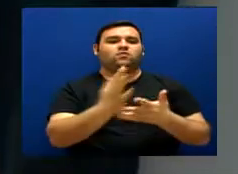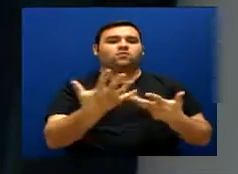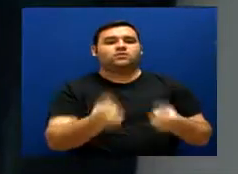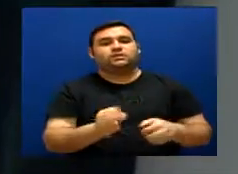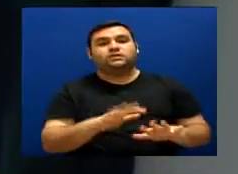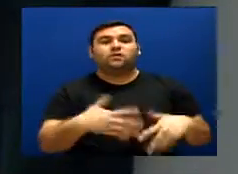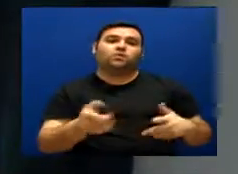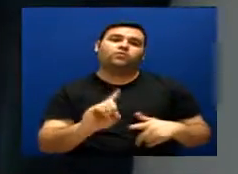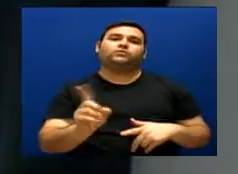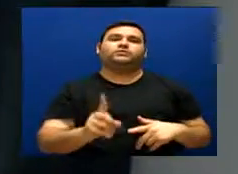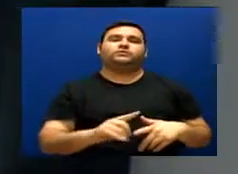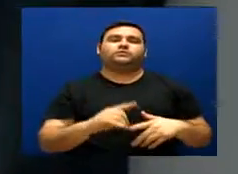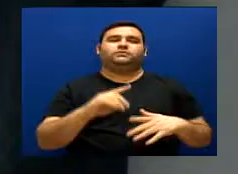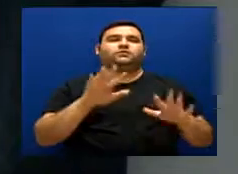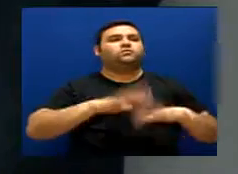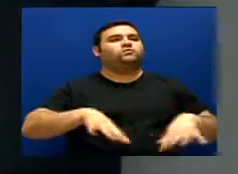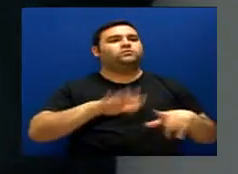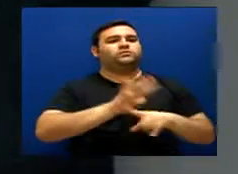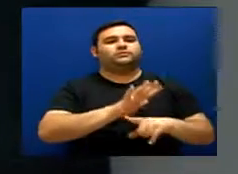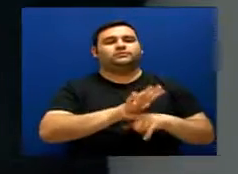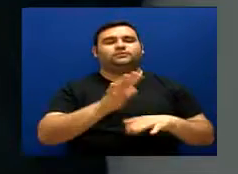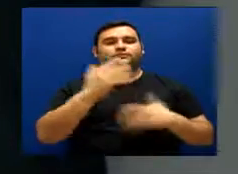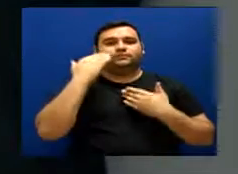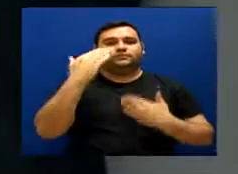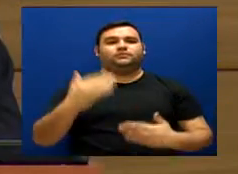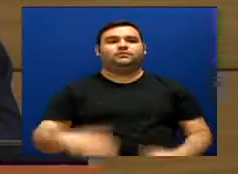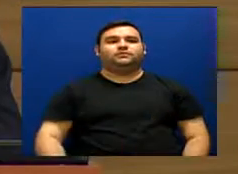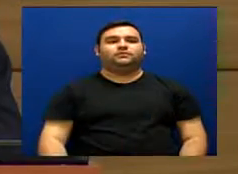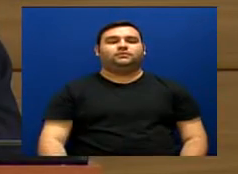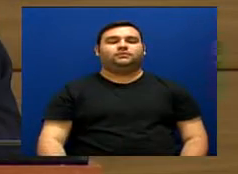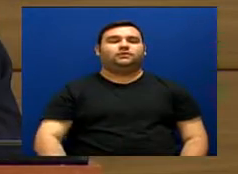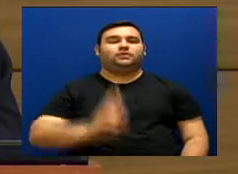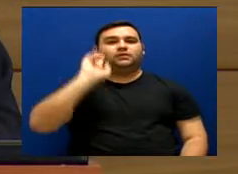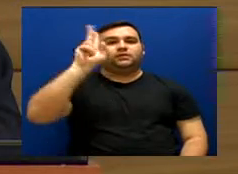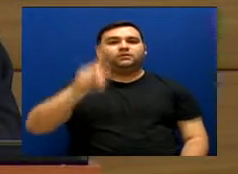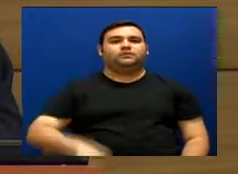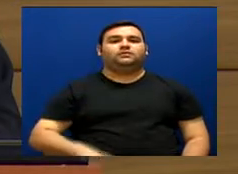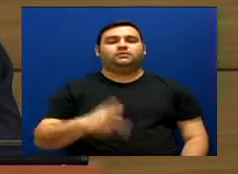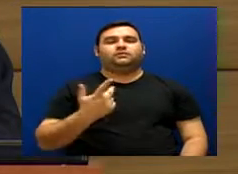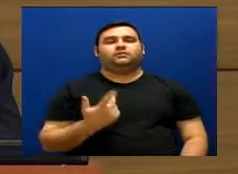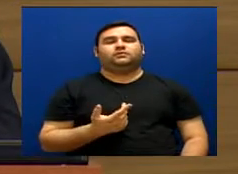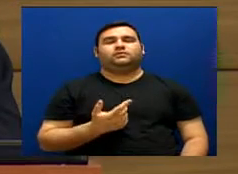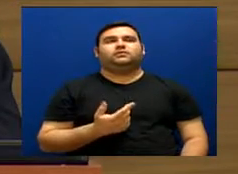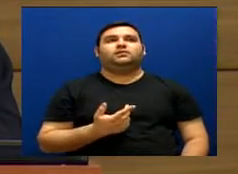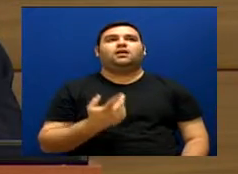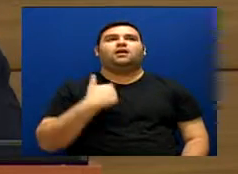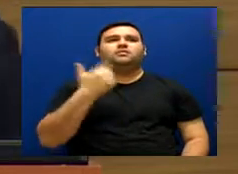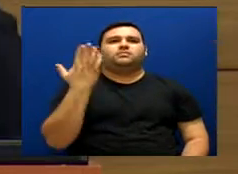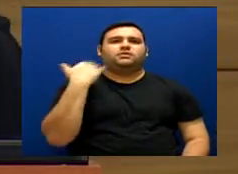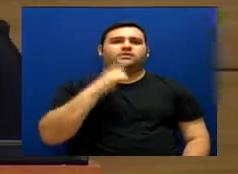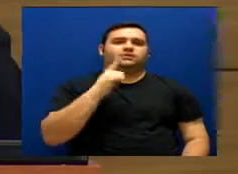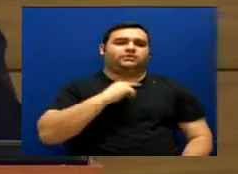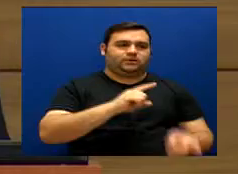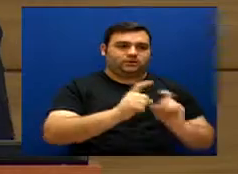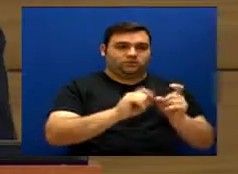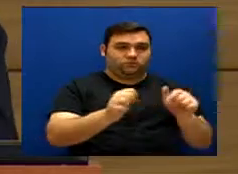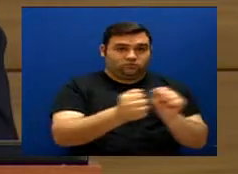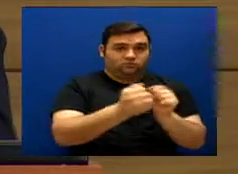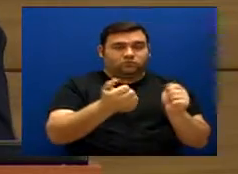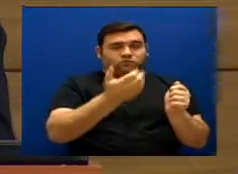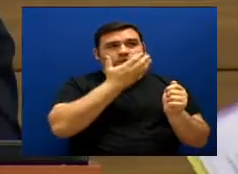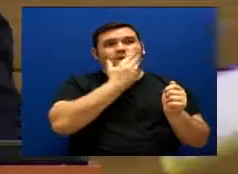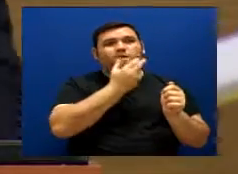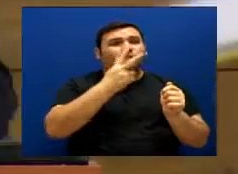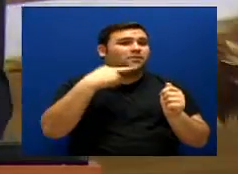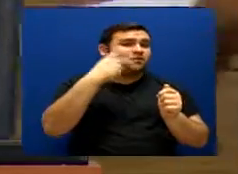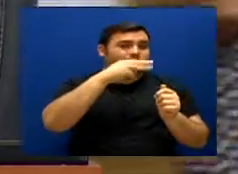esse ofício, então, na casa para todos. Foi. Obrigado. Senhor presidente, eu estive presente na reunião, juntamente com